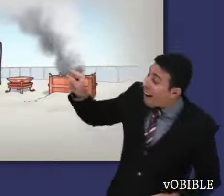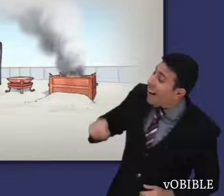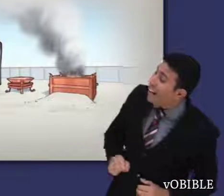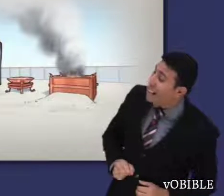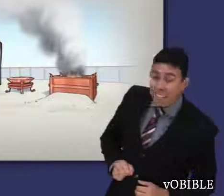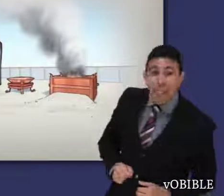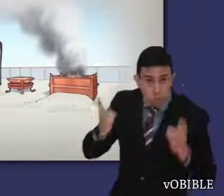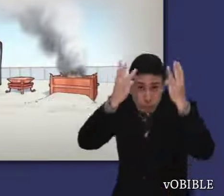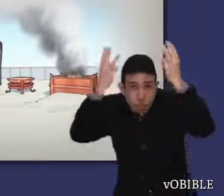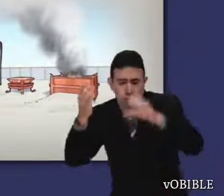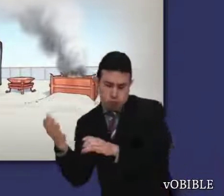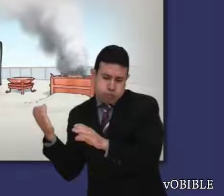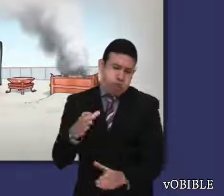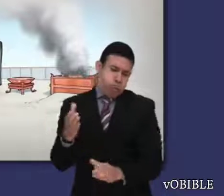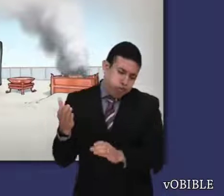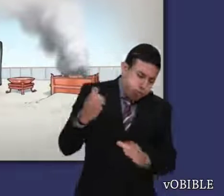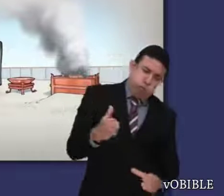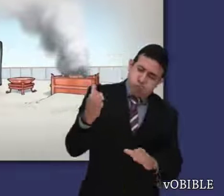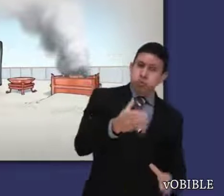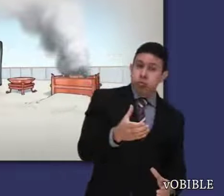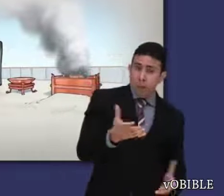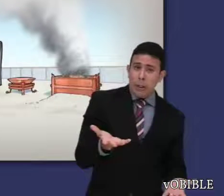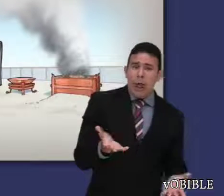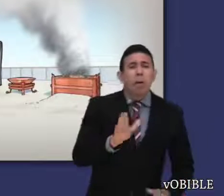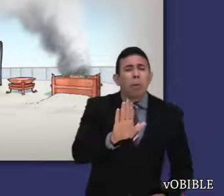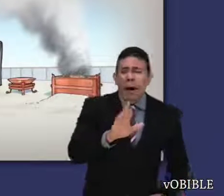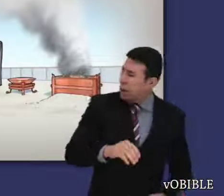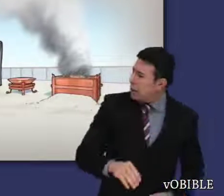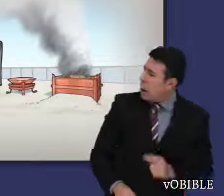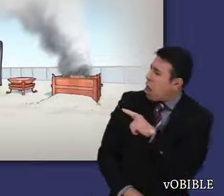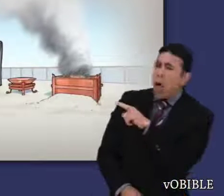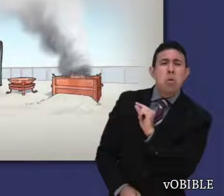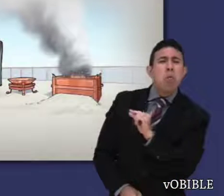estava se referindo à tenda, ou tabernáculo que Moisés construiu.